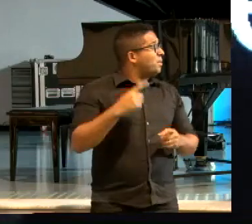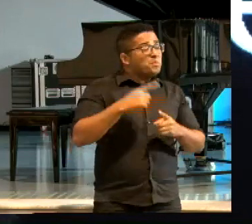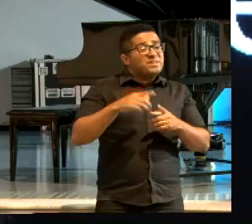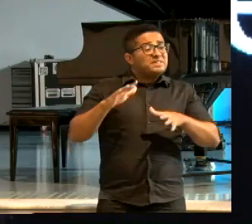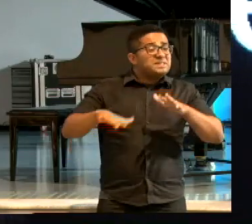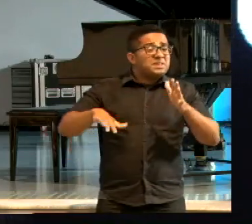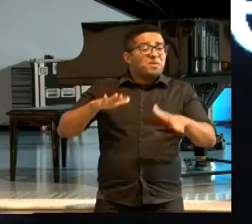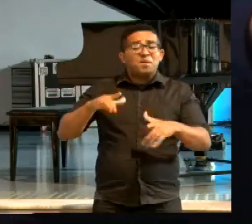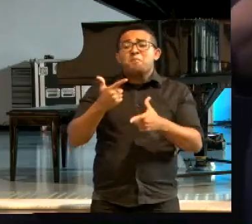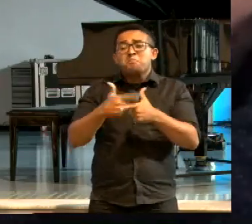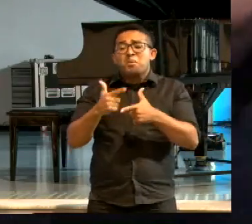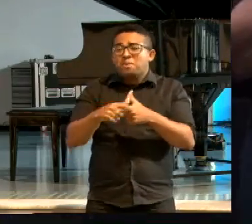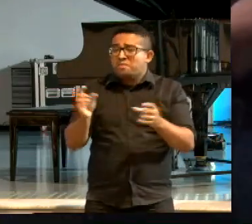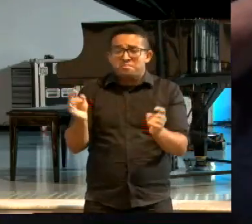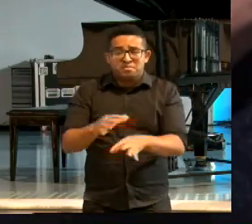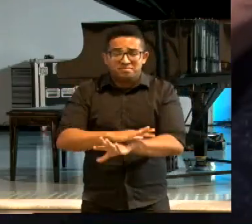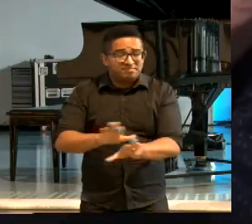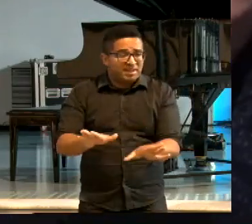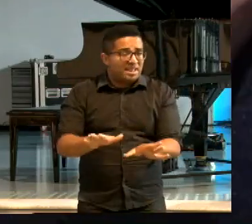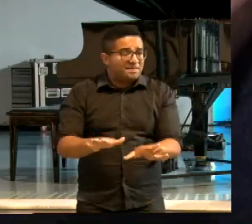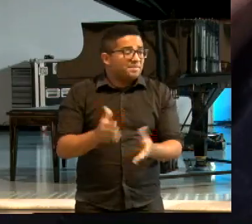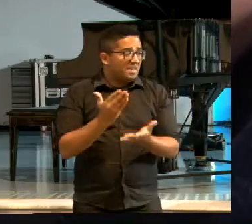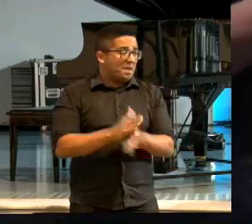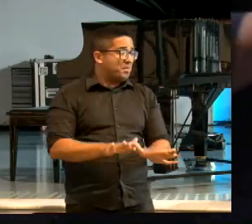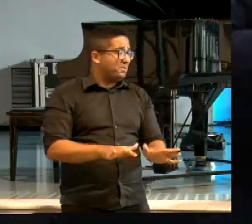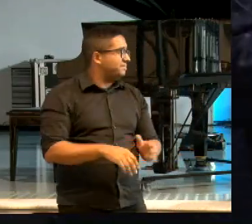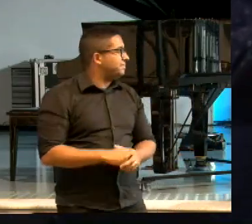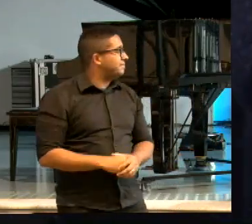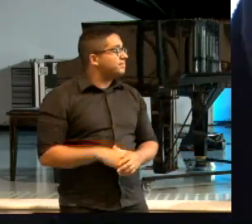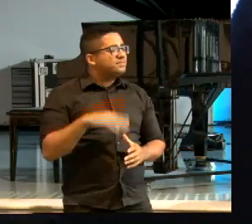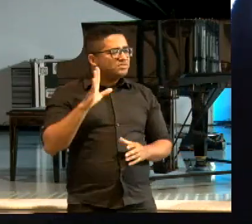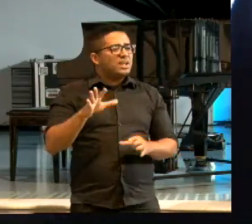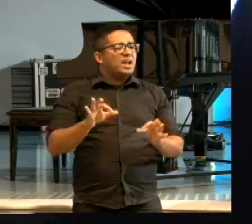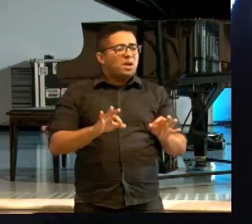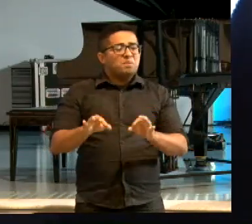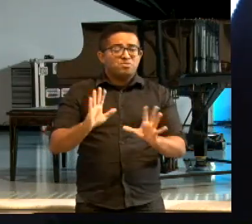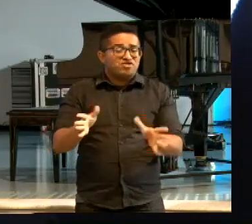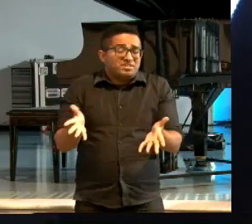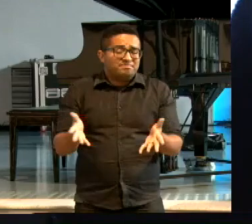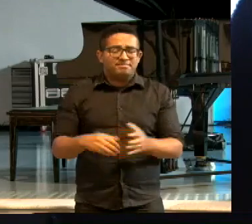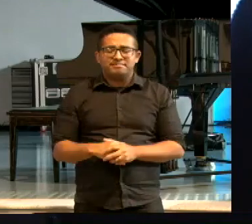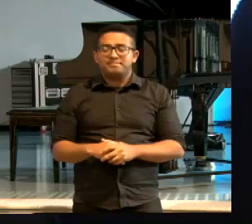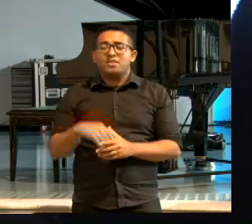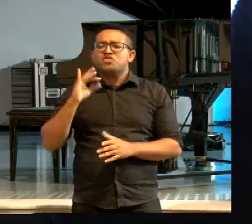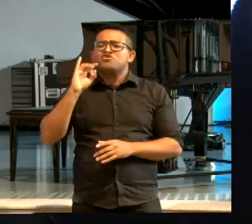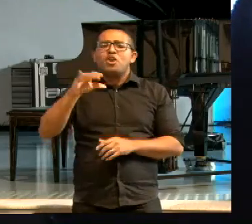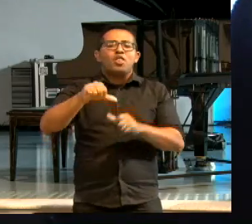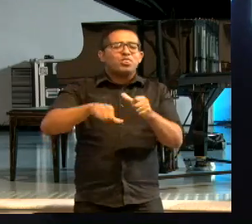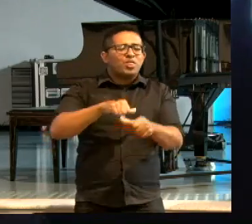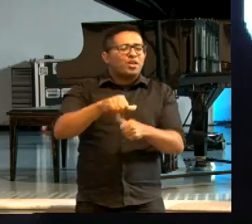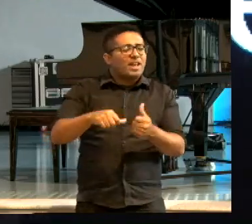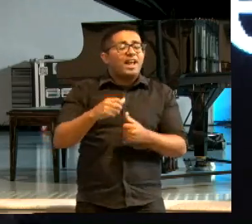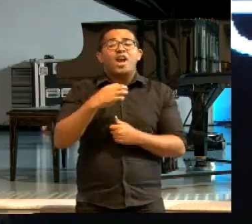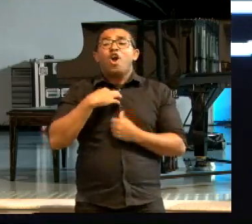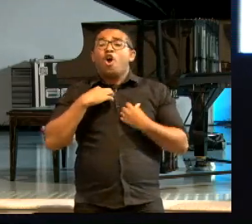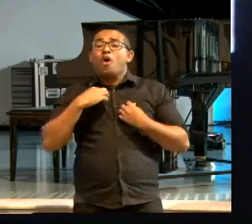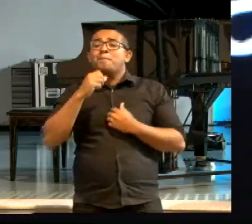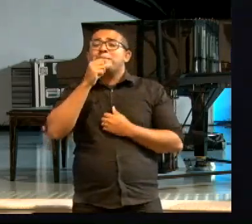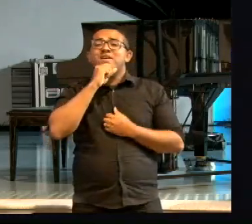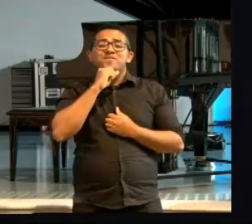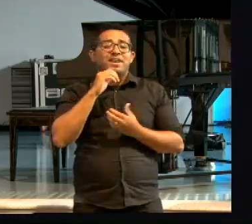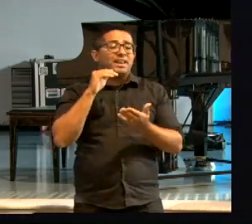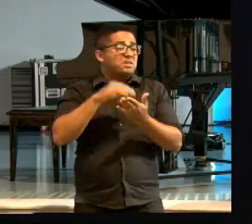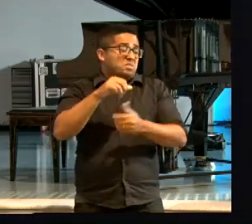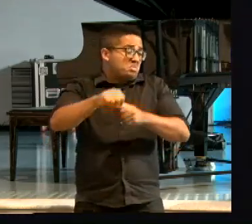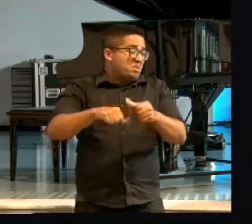oferecendo. Problema resolvido, solução estabelecida e definida. É só trocar a roupa velha pela nova. Agora,